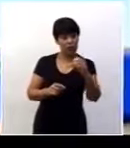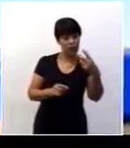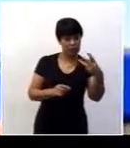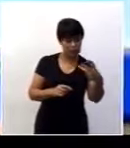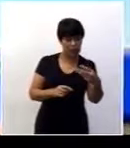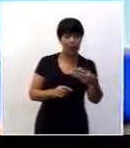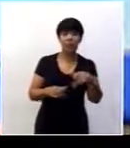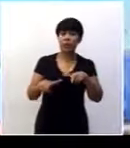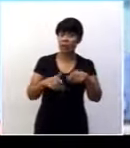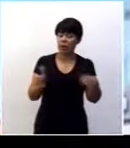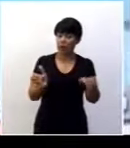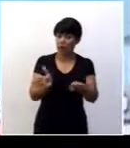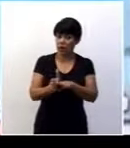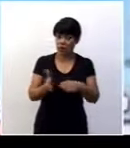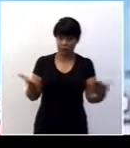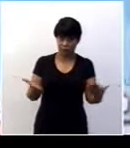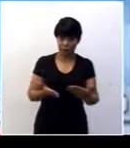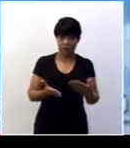operação atualmente.